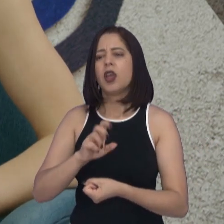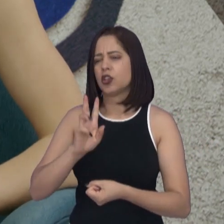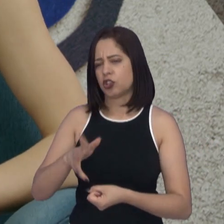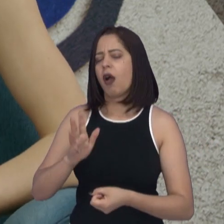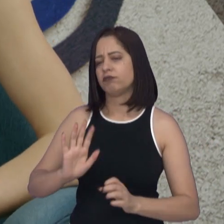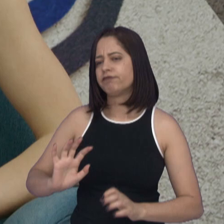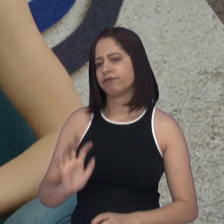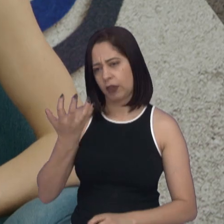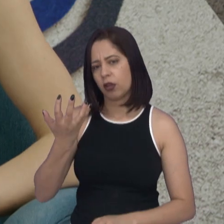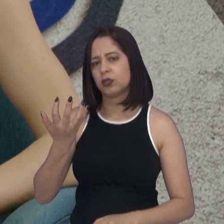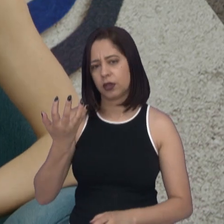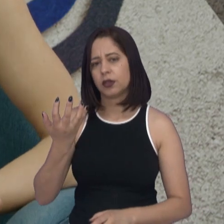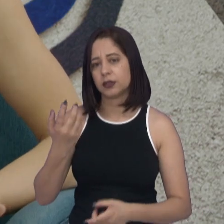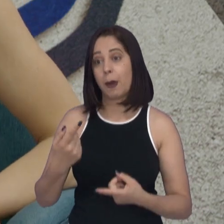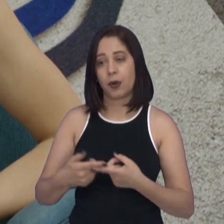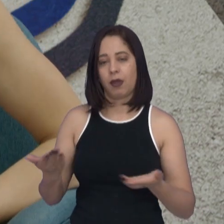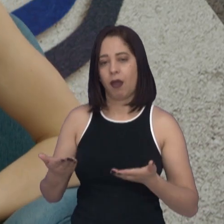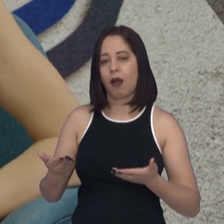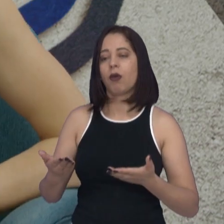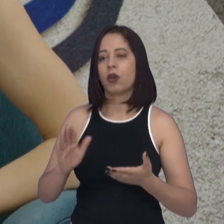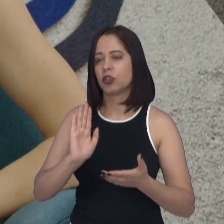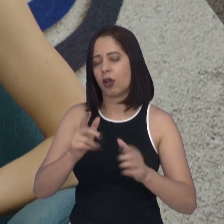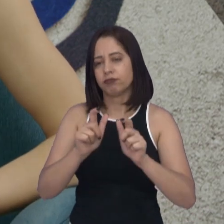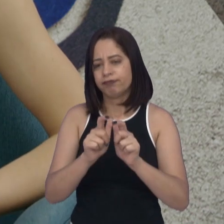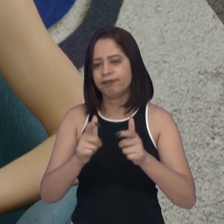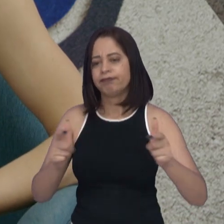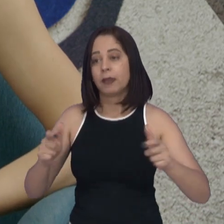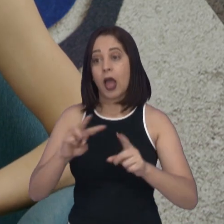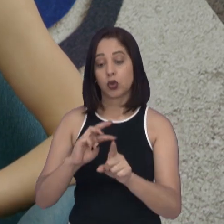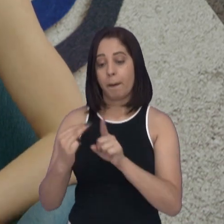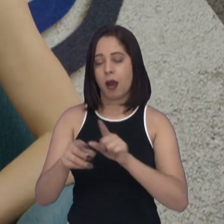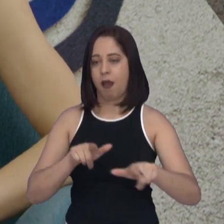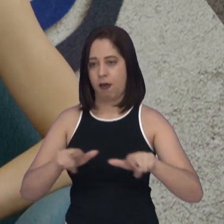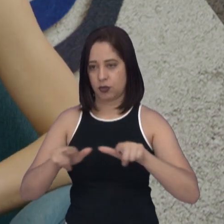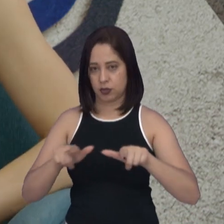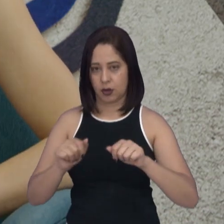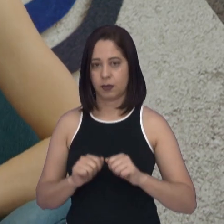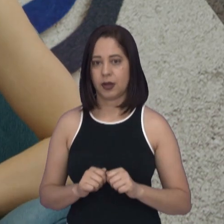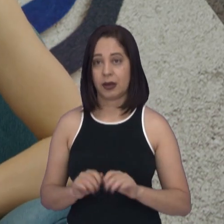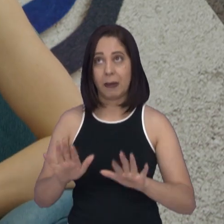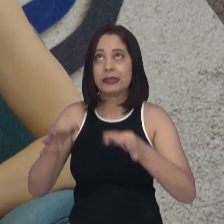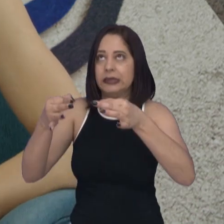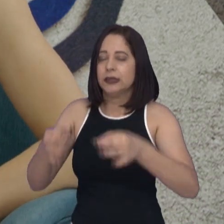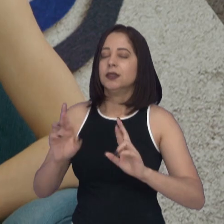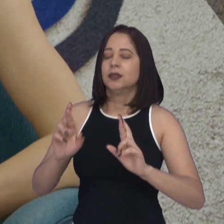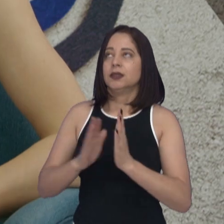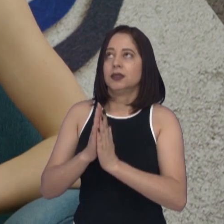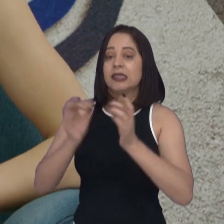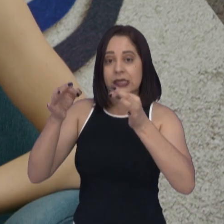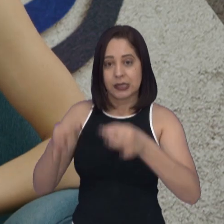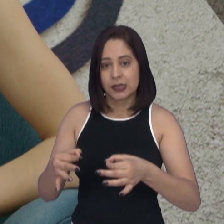presente, porque é uma demanda que tem sido puxada, digamos assim, para o mercado, né? Mas, assim, se tudo der certo, né,